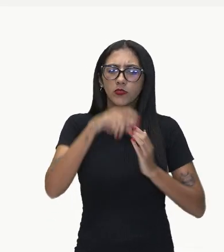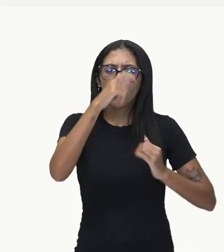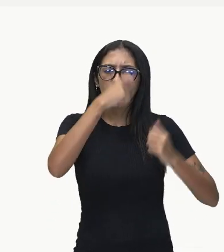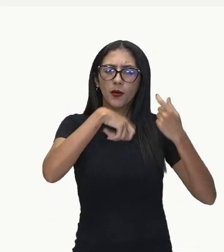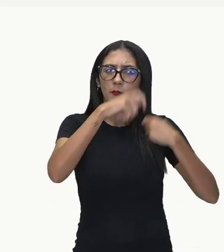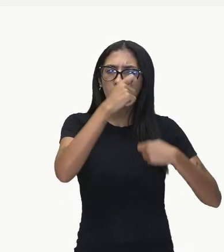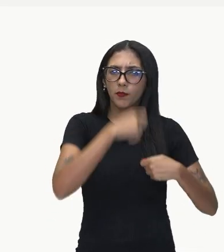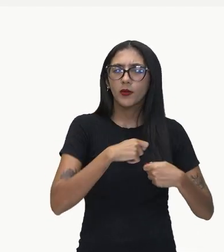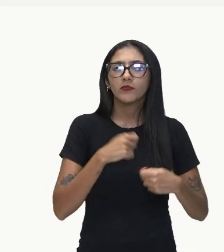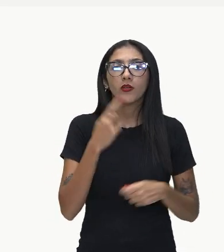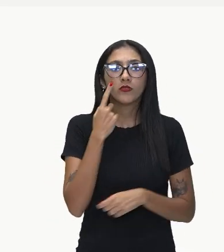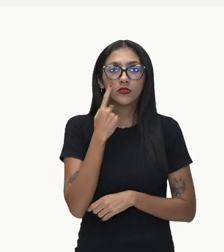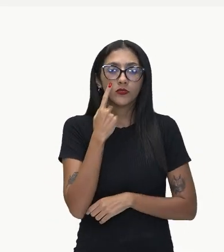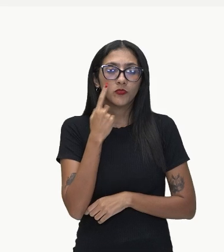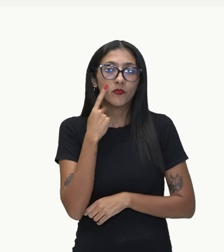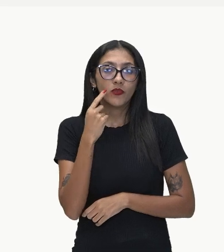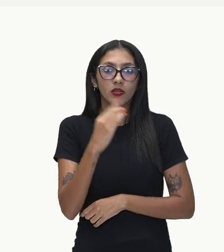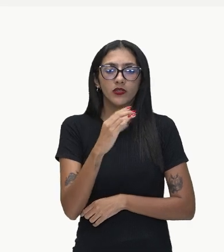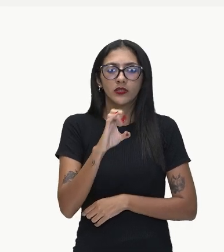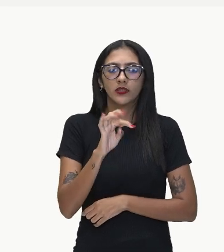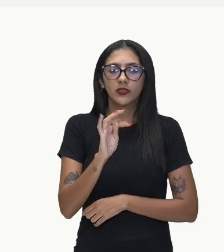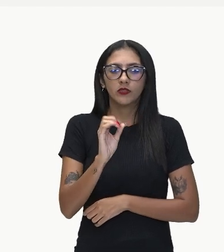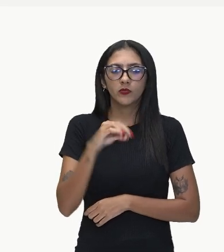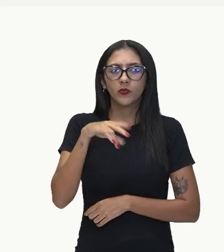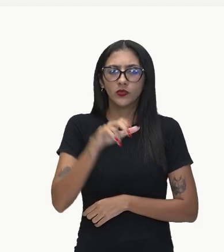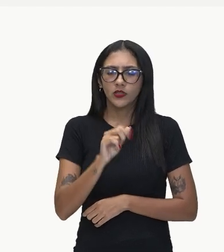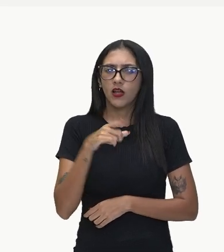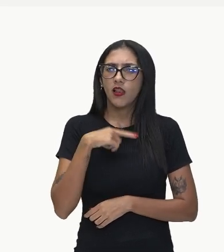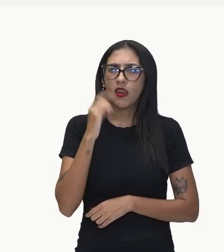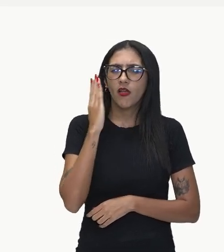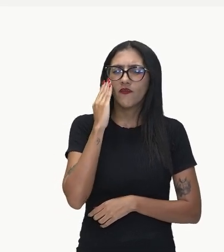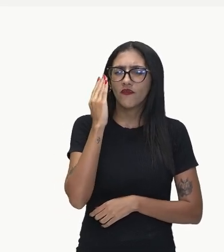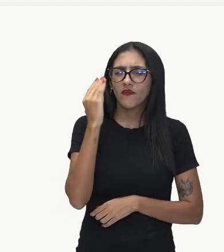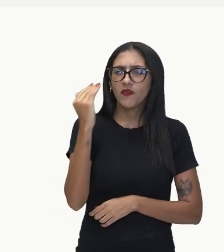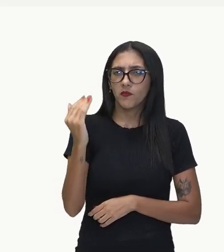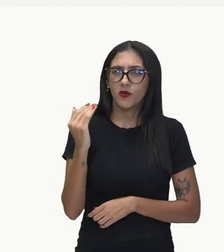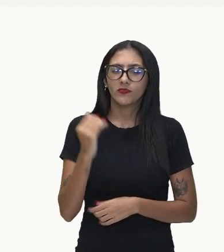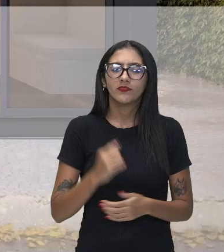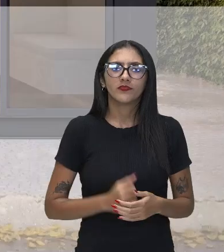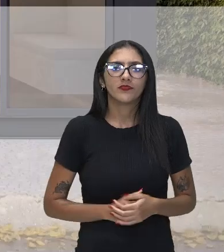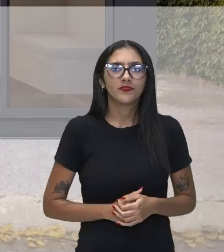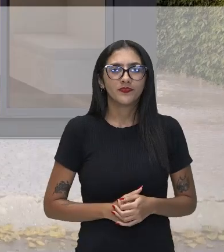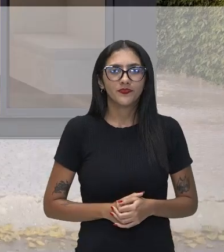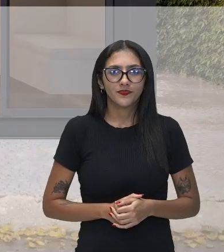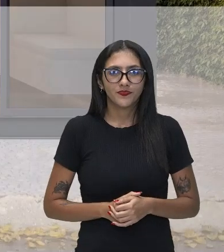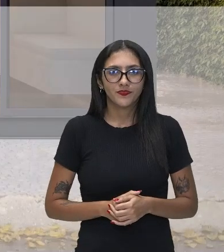uma cetona, que é a queridinha das manicures.